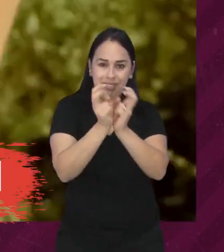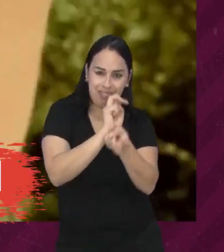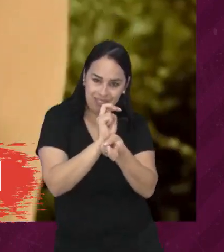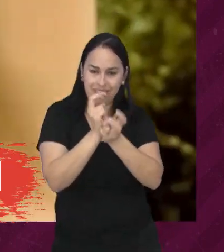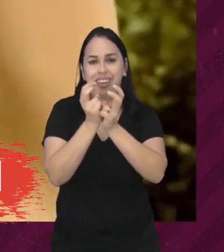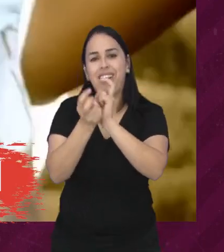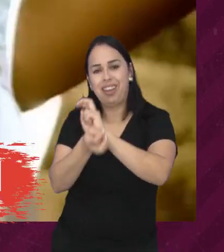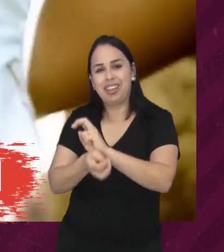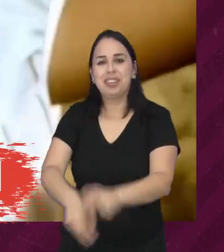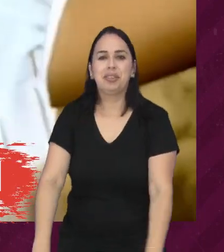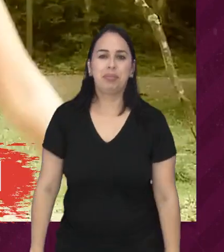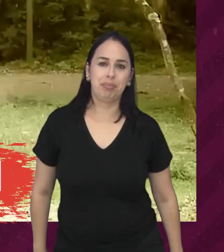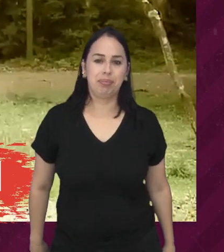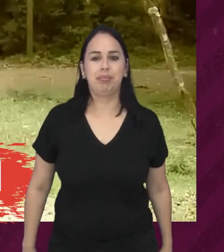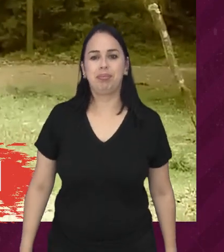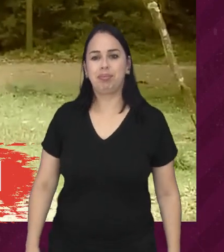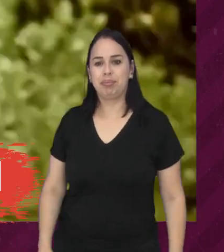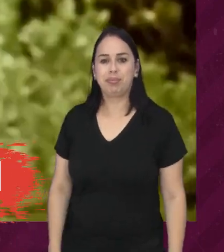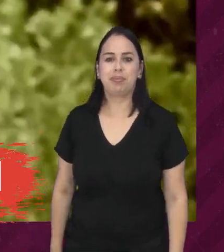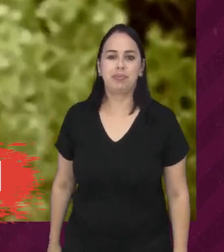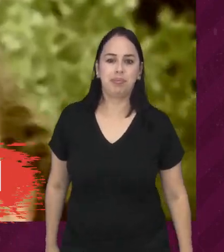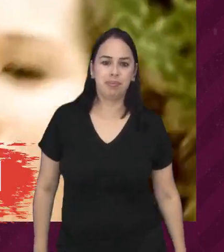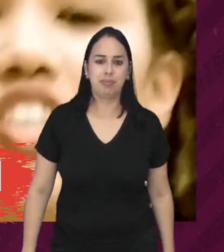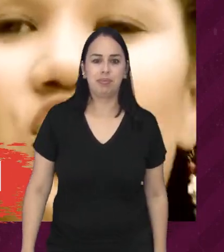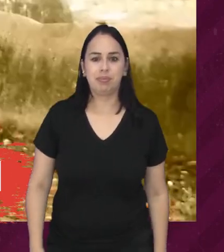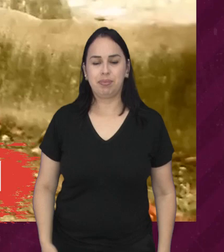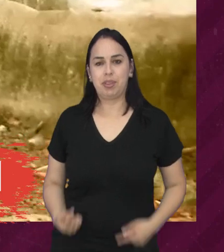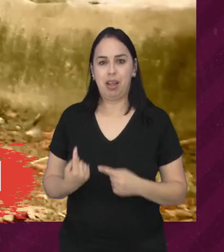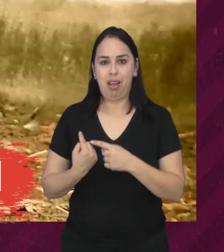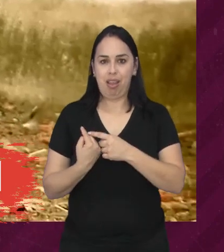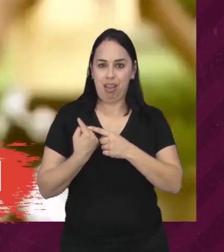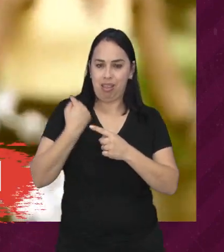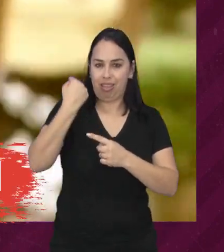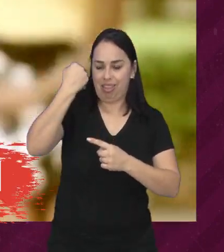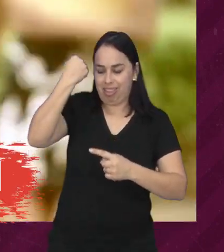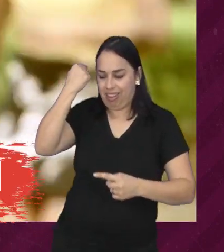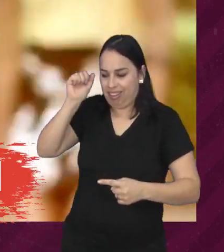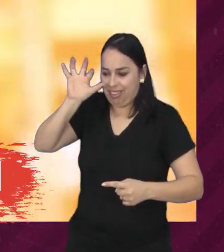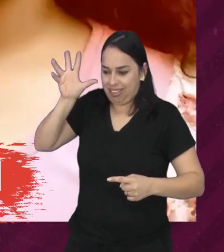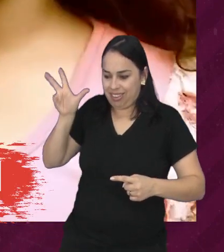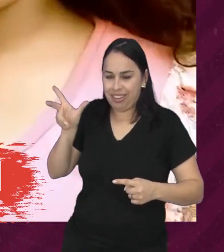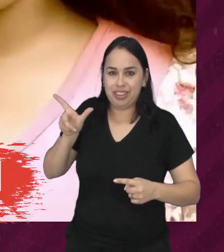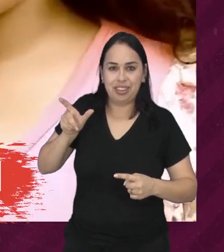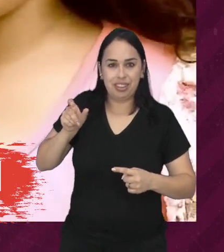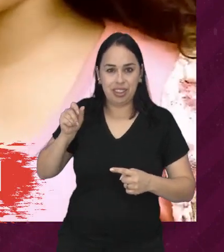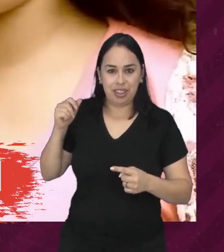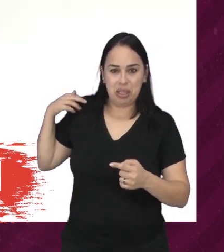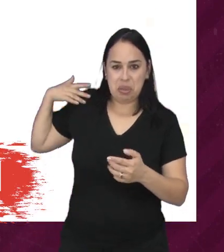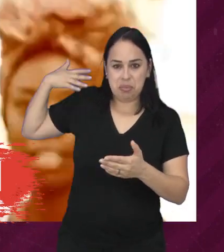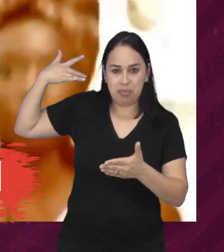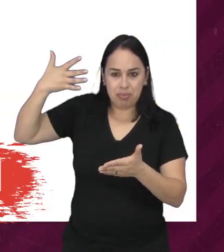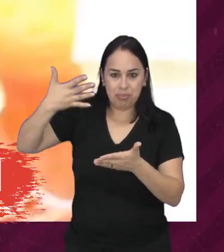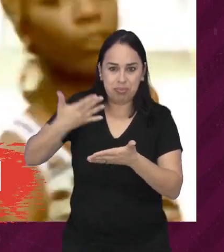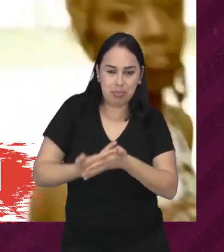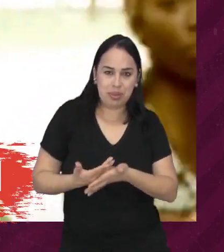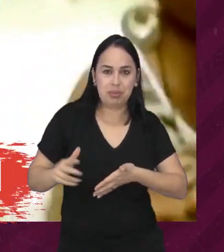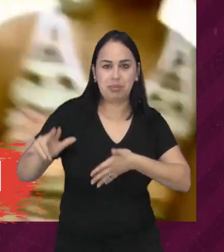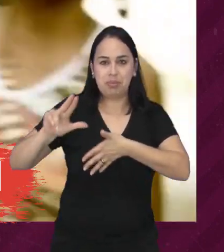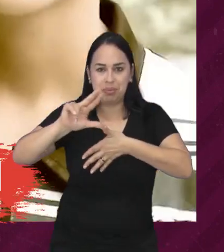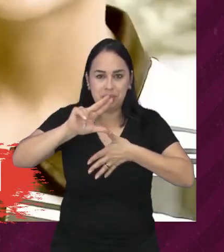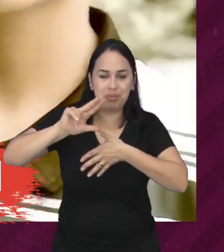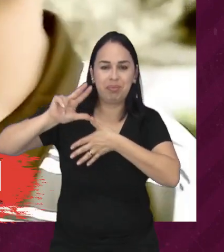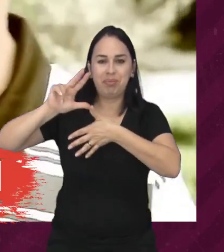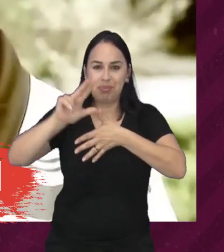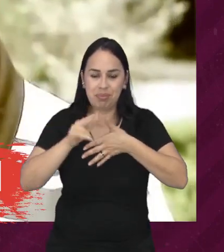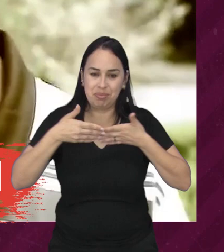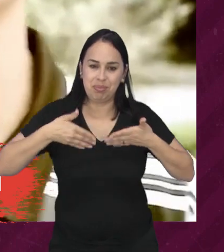hip hop, capoeira, sou guerreira, sou axé. Sou de origem africana, sou latino-americana. Bobeio, chicote